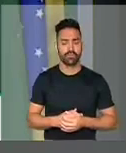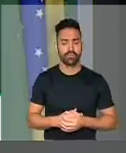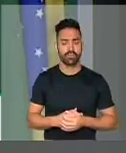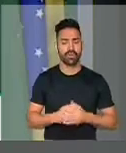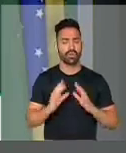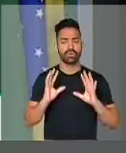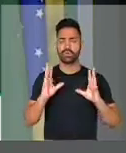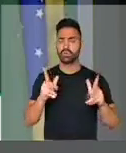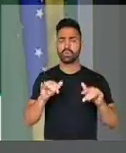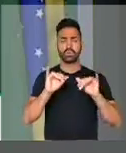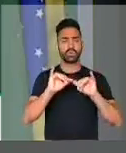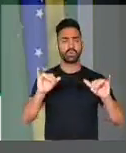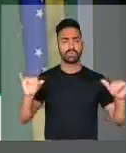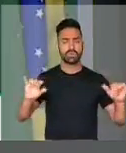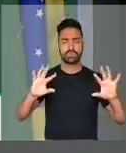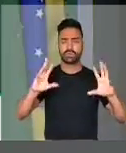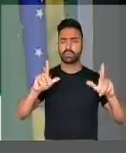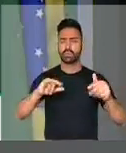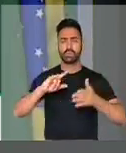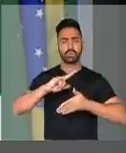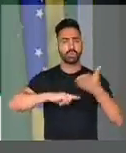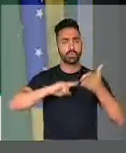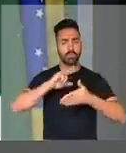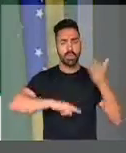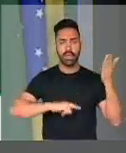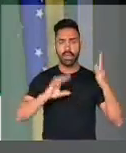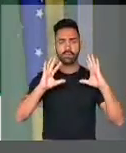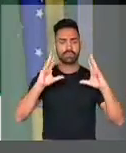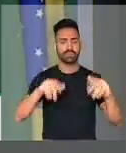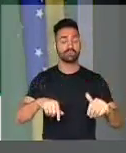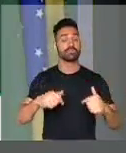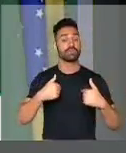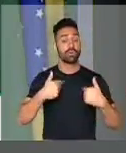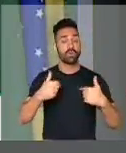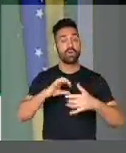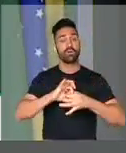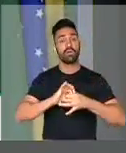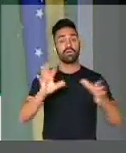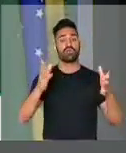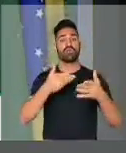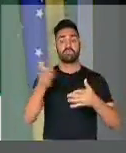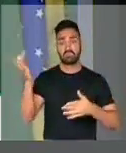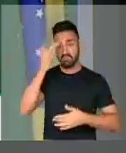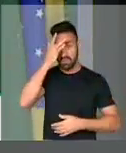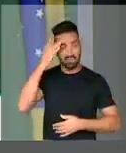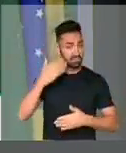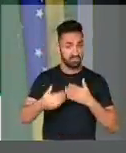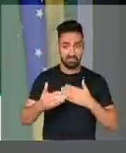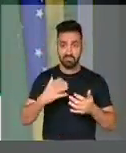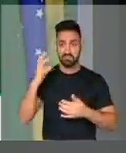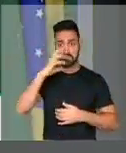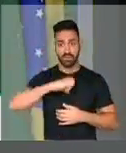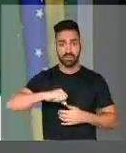todo o noticiário, toda a documentação à disposição de quem desejá-la.